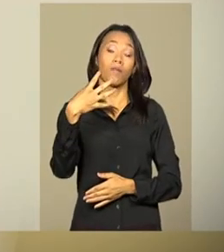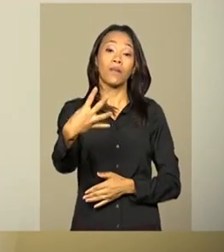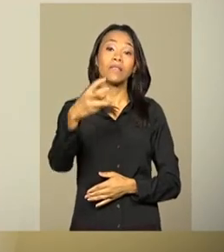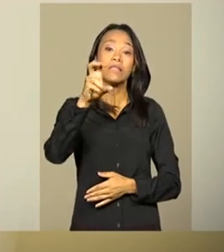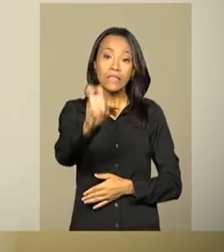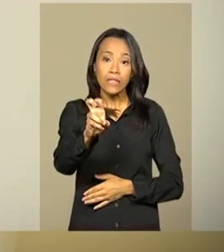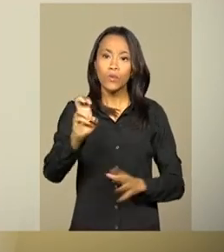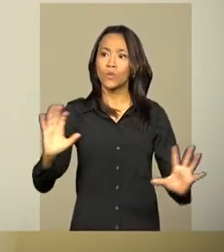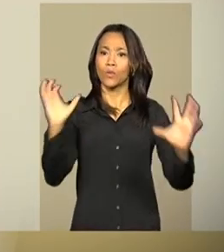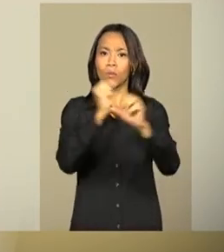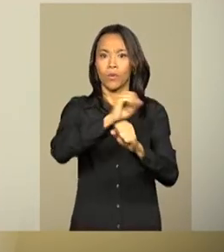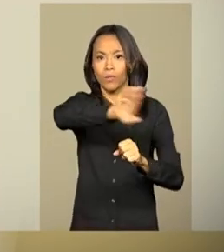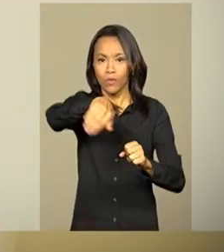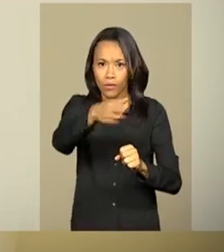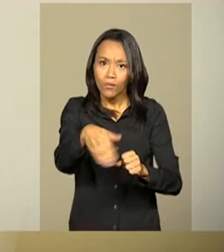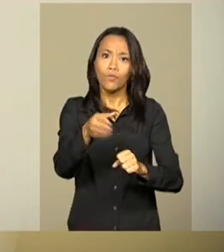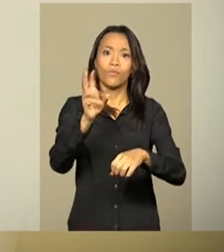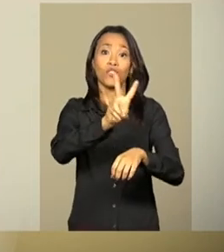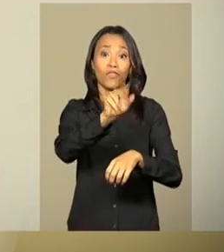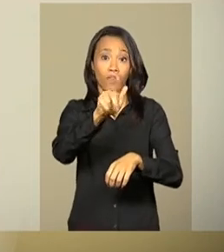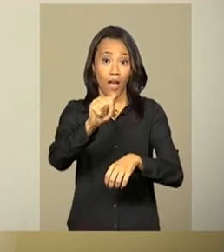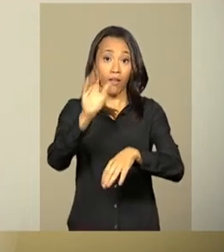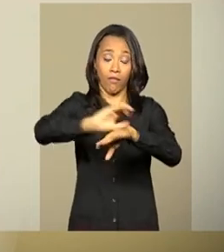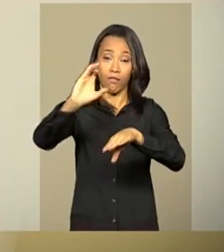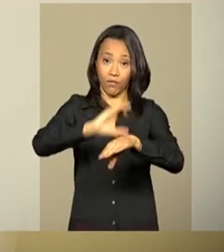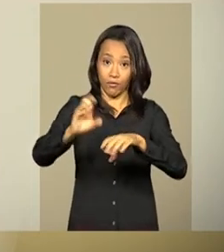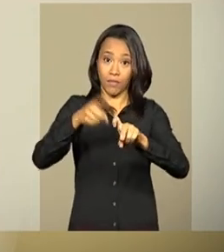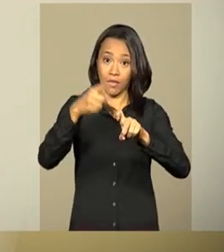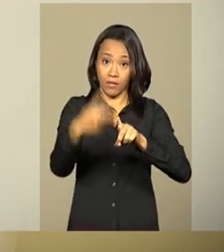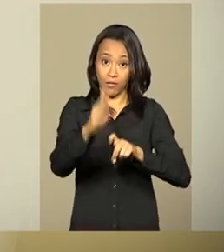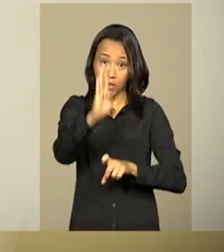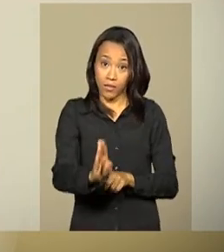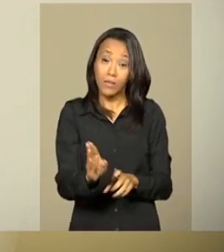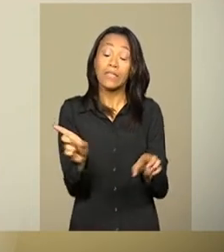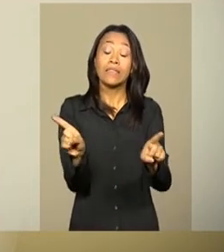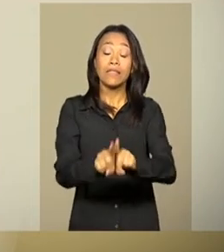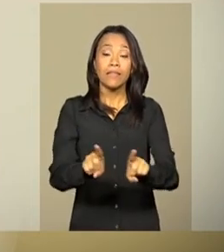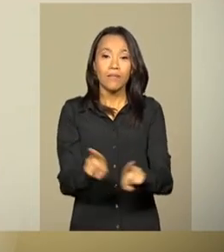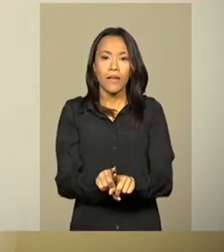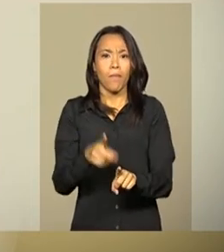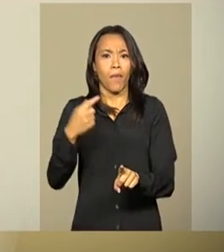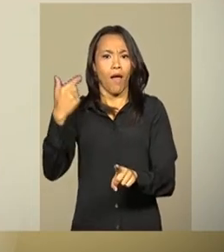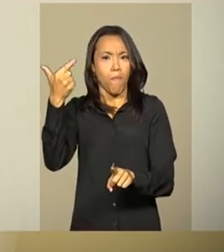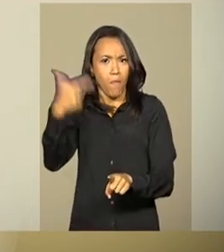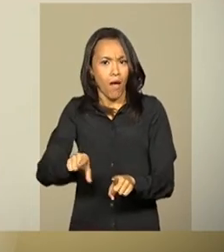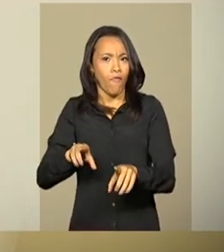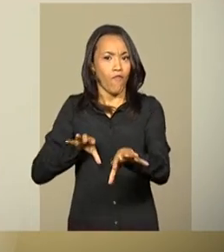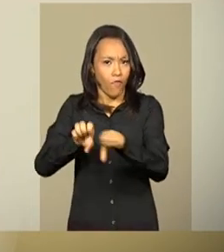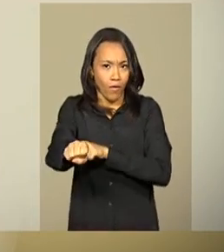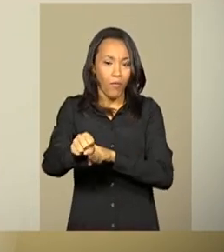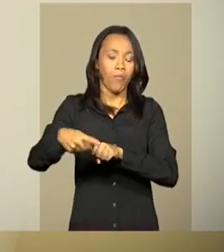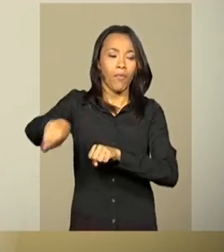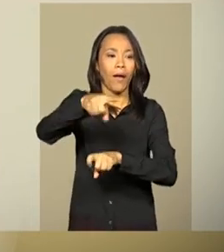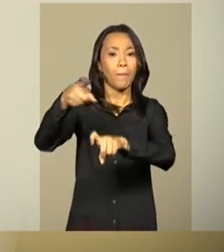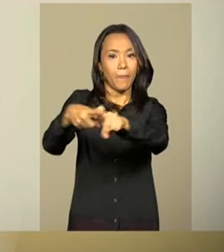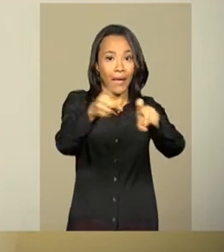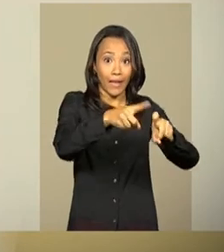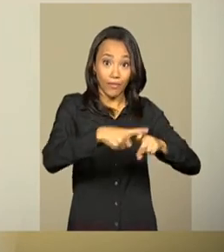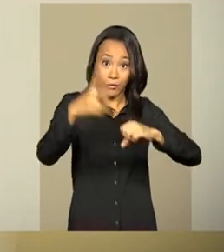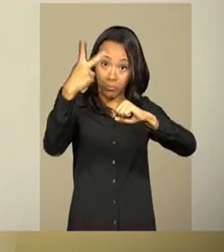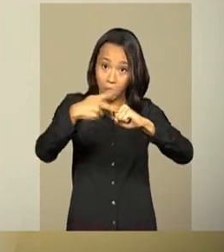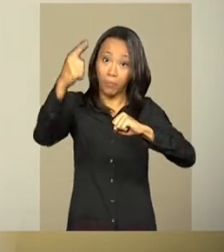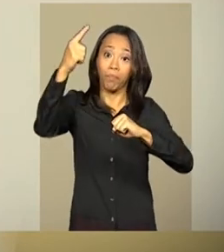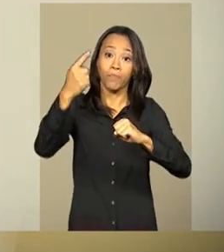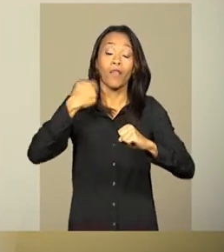o total de vagas dos cursos de medicina no Brasil além disso para formar os médicos especialistas